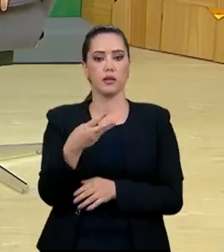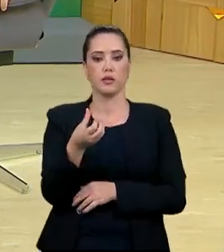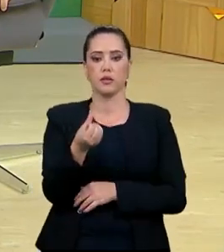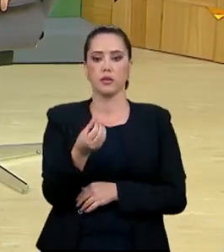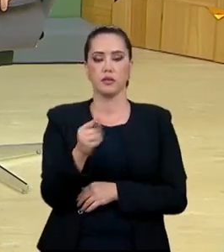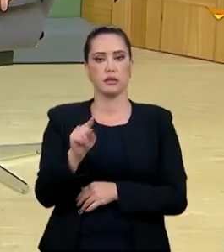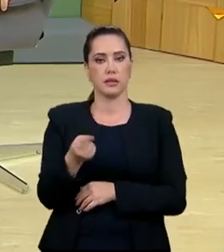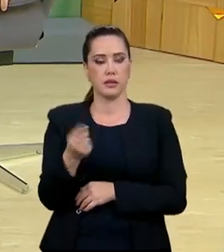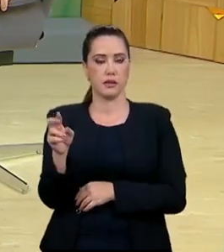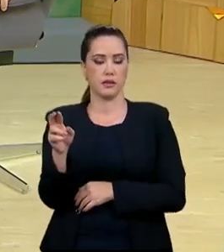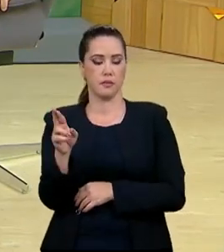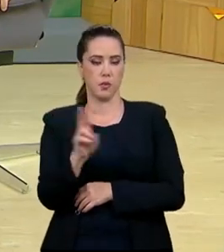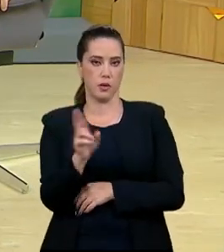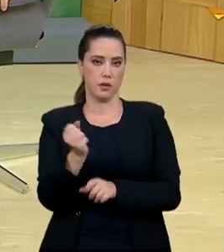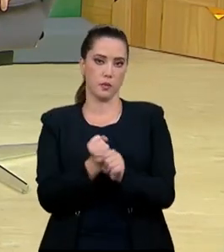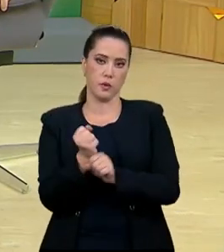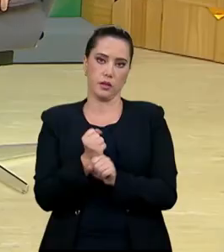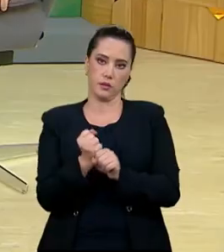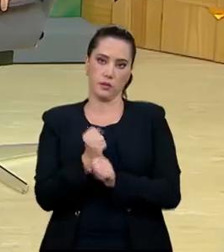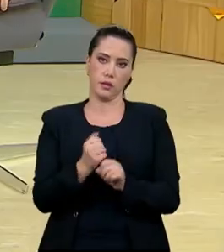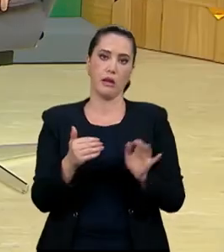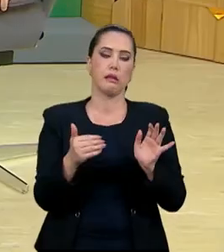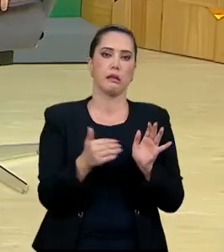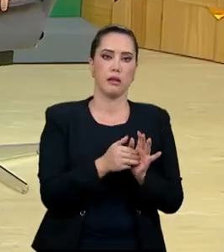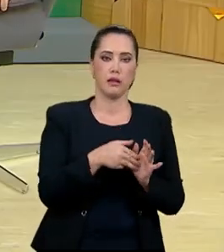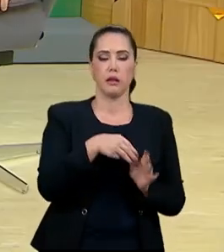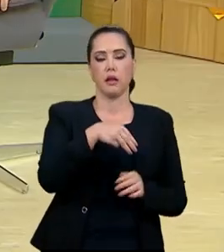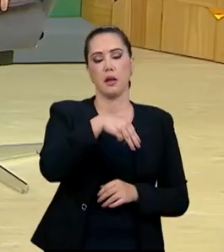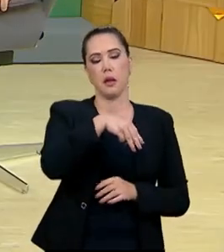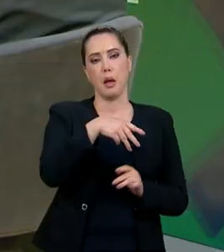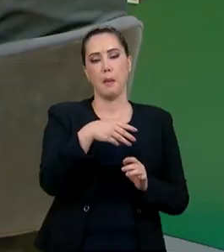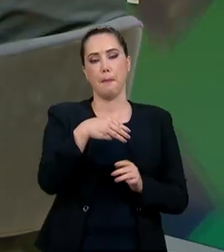Então, até pequena empresa, nós estamos falando de zero até